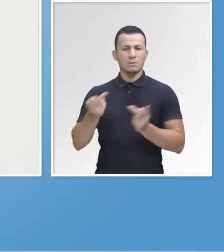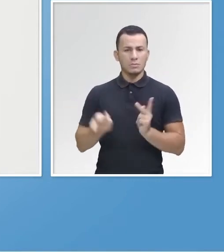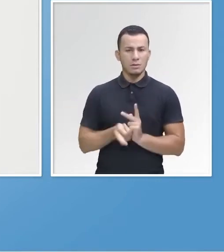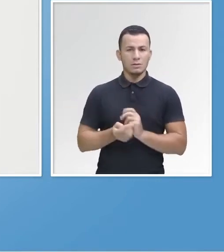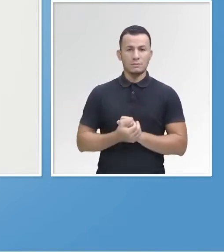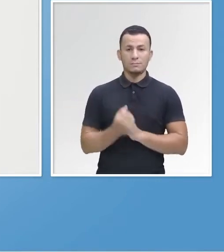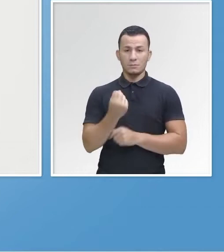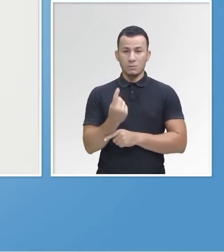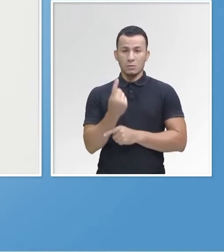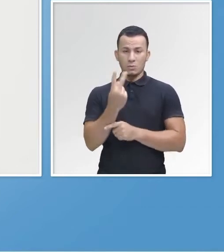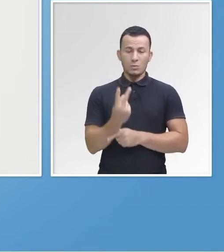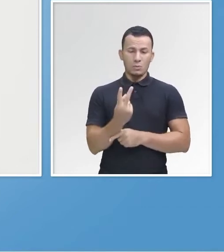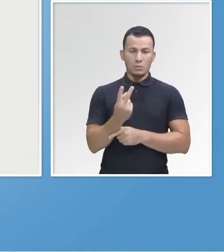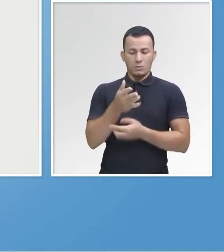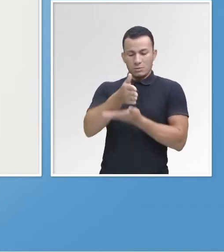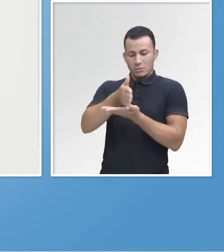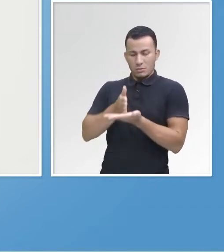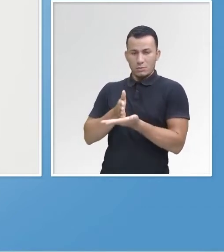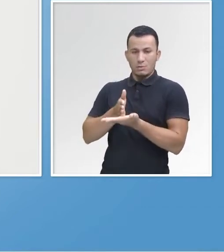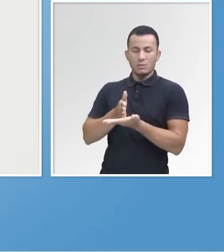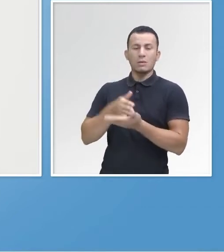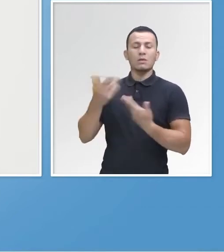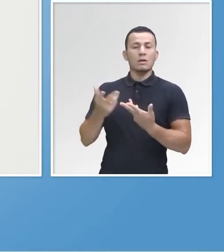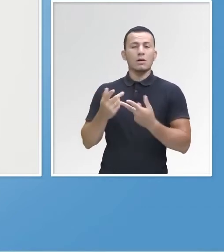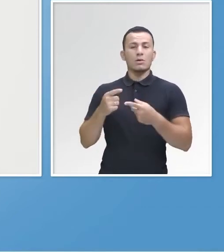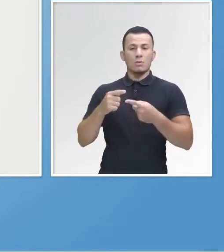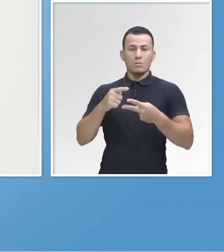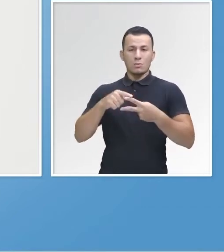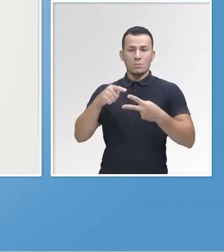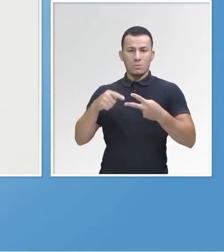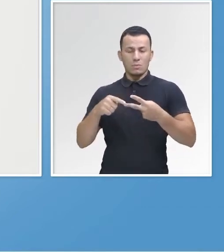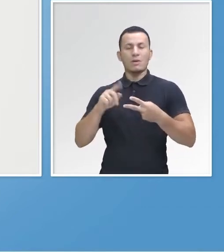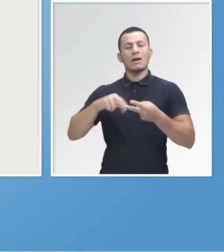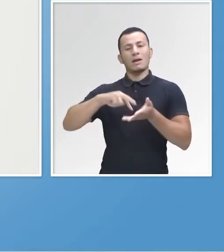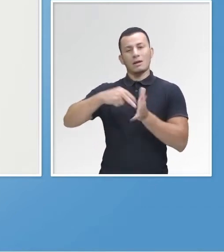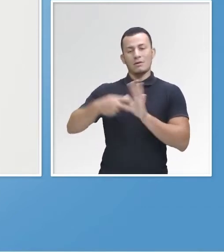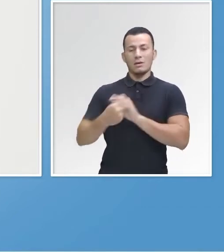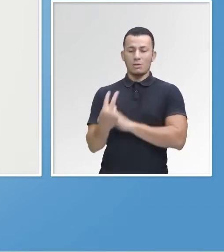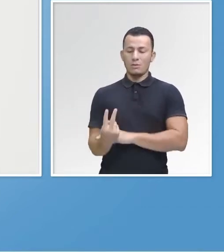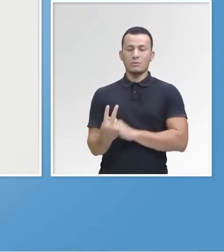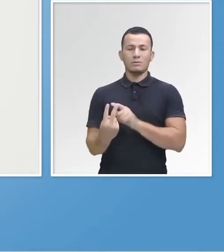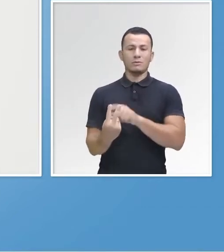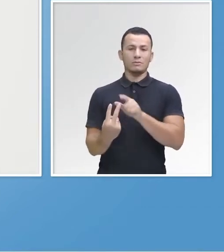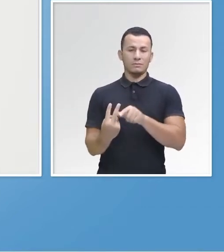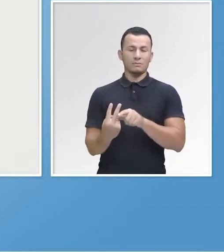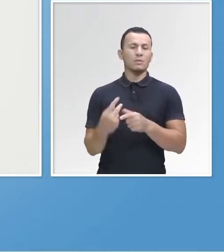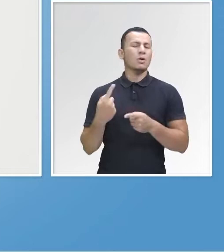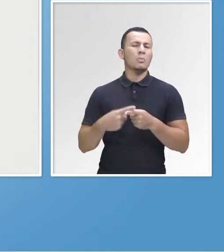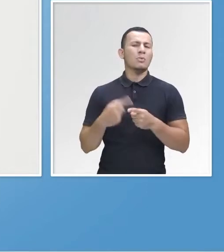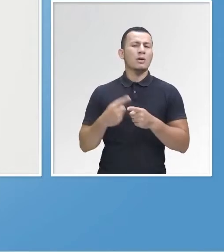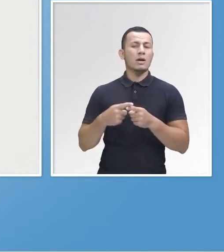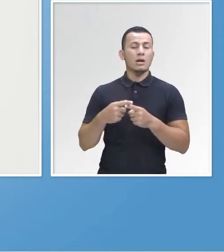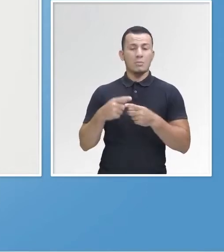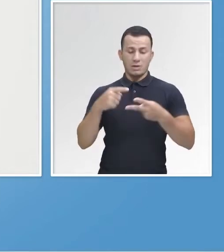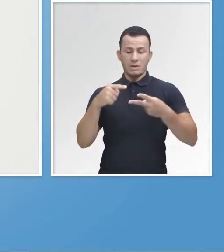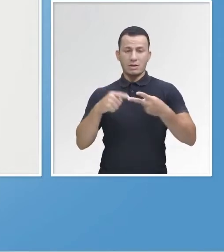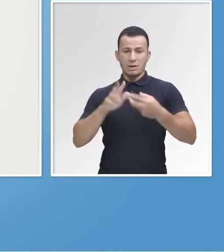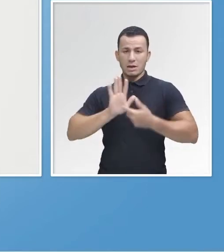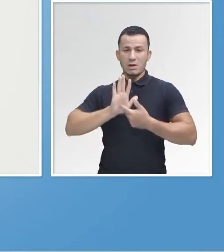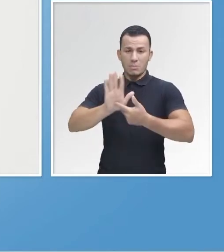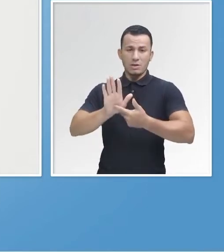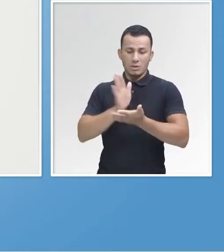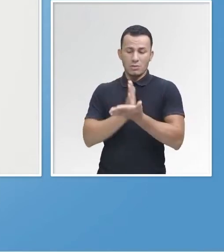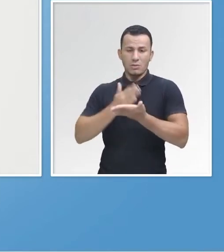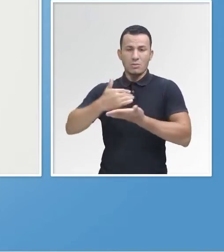duas então nosso denominador é dois porque dois porque o denominador indica em quantas